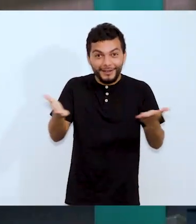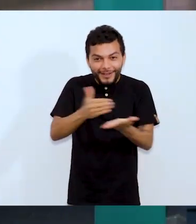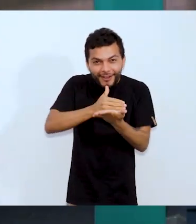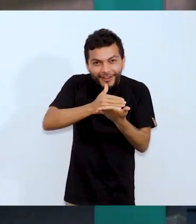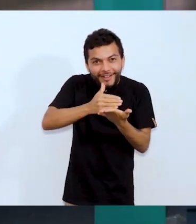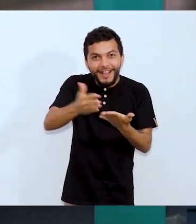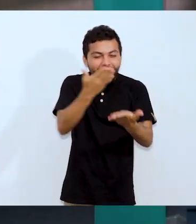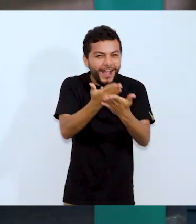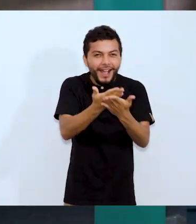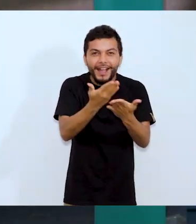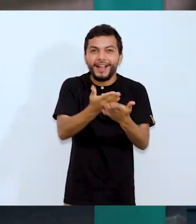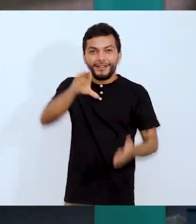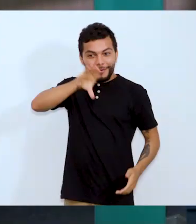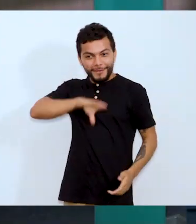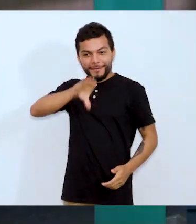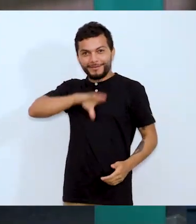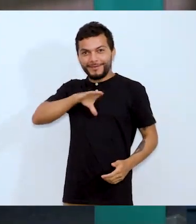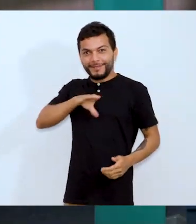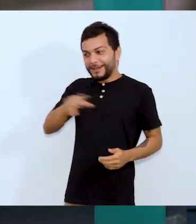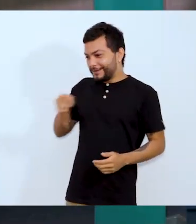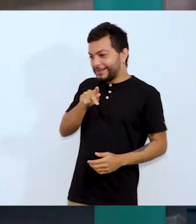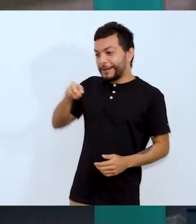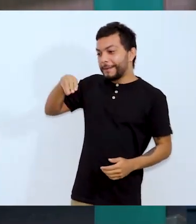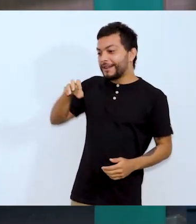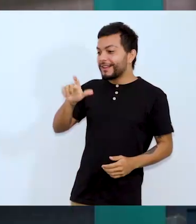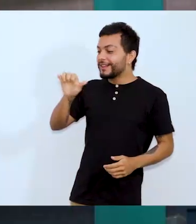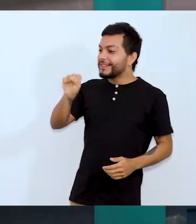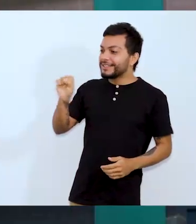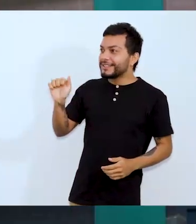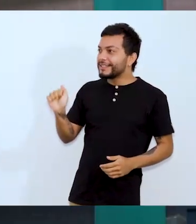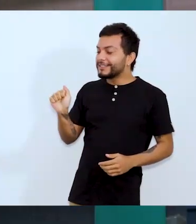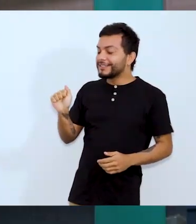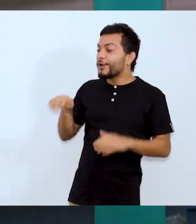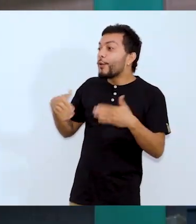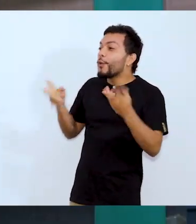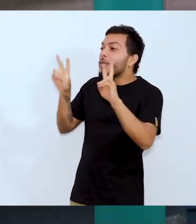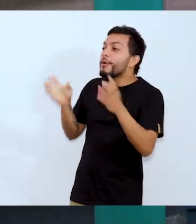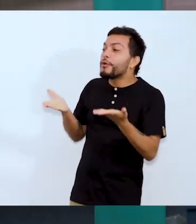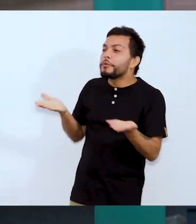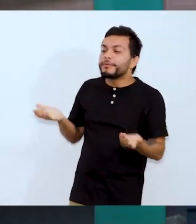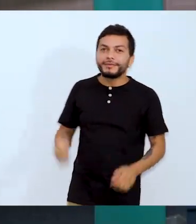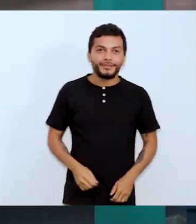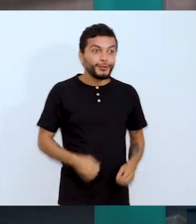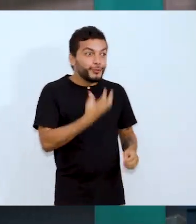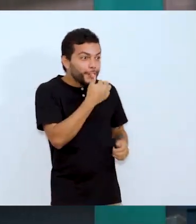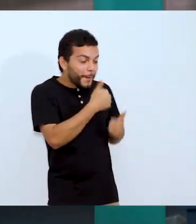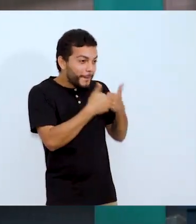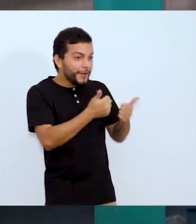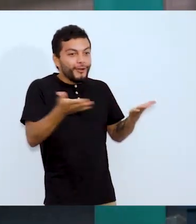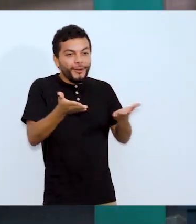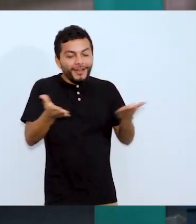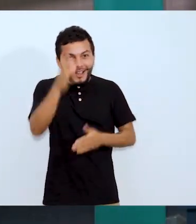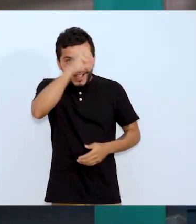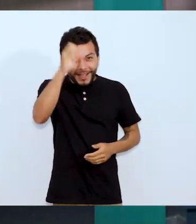de língua portuguesa com a professora Melissa Artes. Professora, tudo bem? Qual é o conteúdo de hoje? Tudo bem. Hoje nós vamos